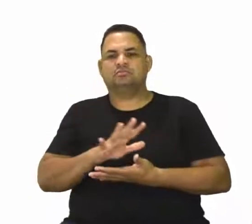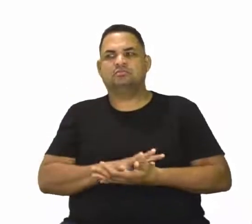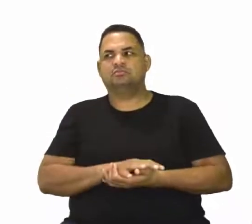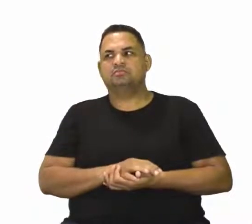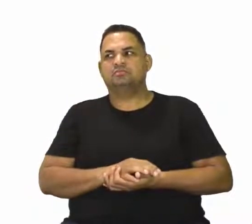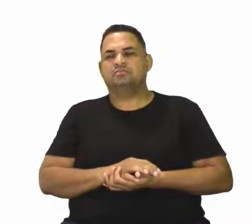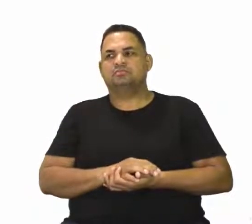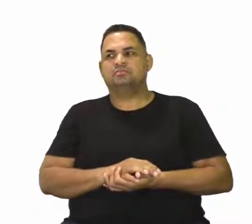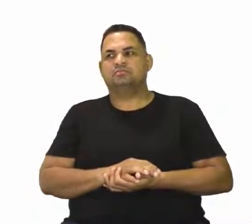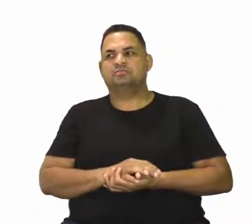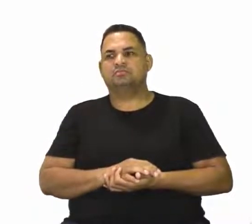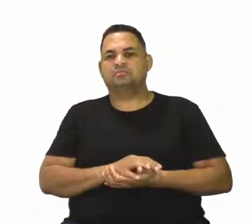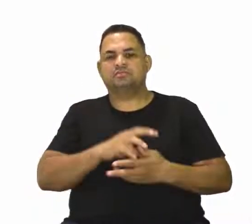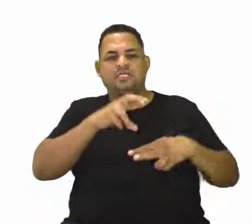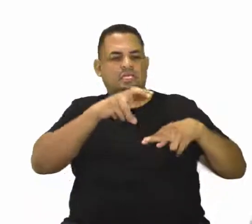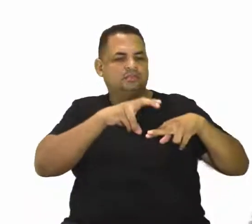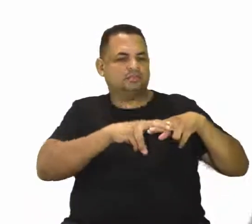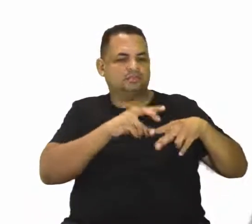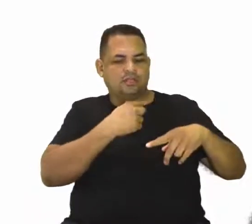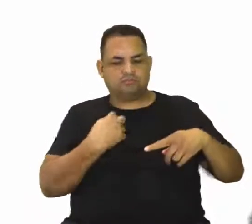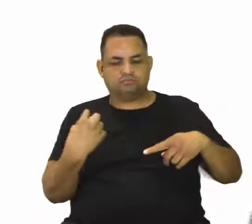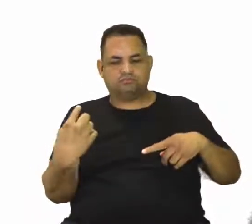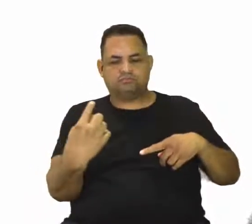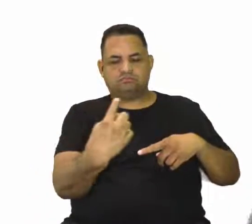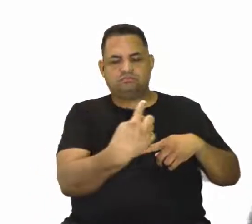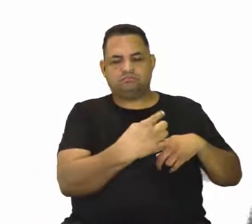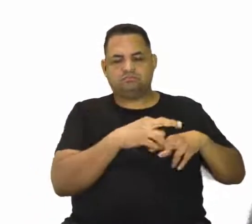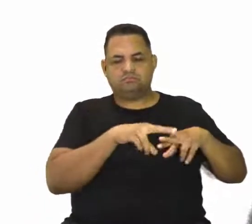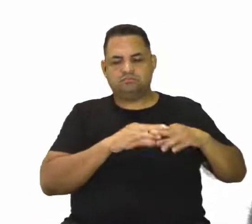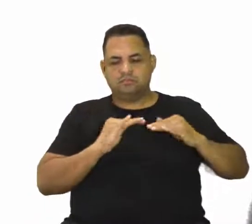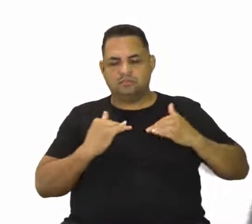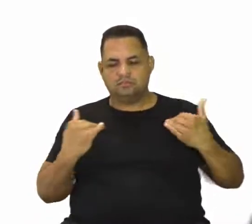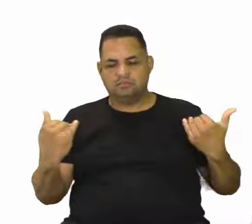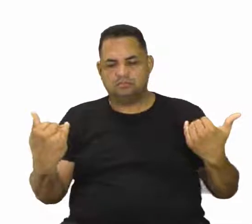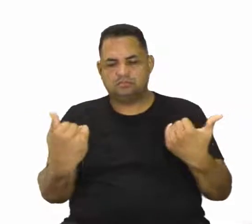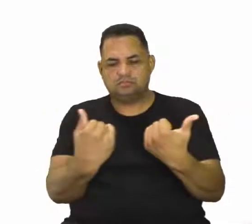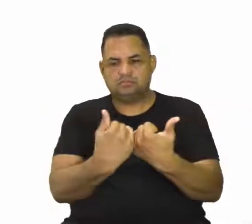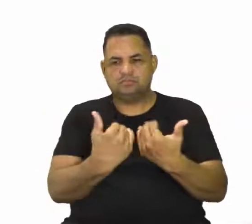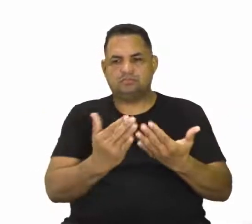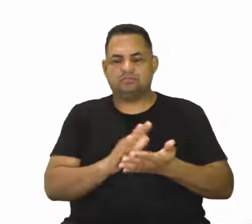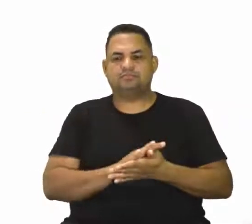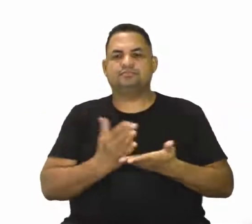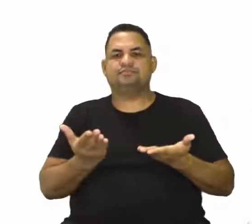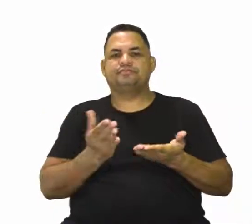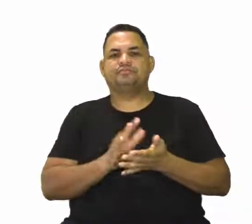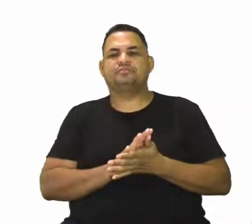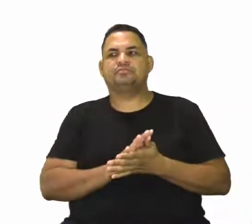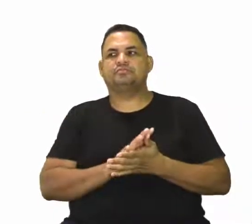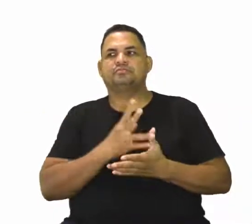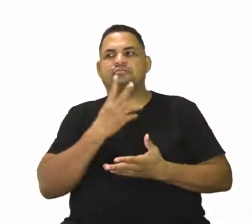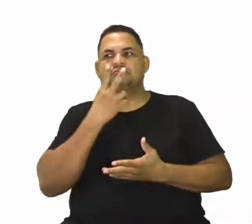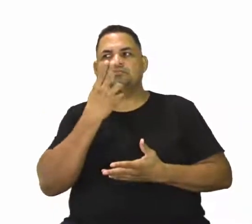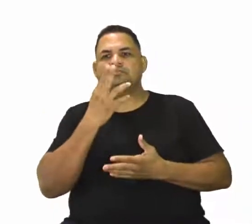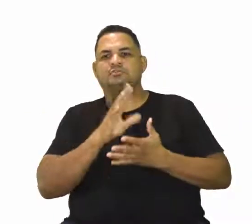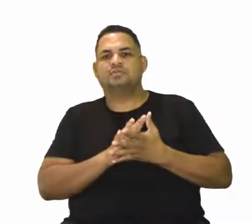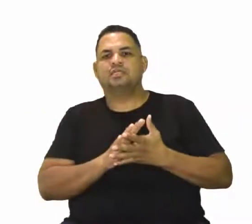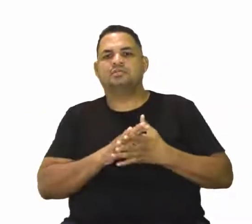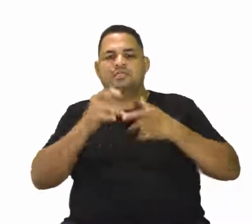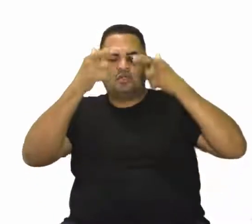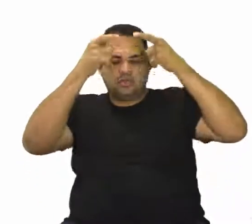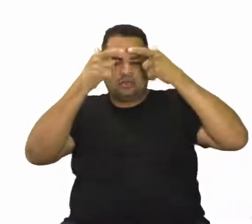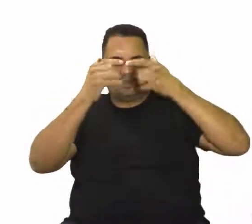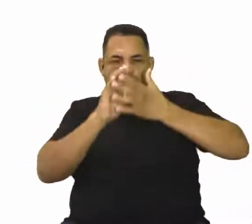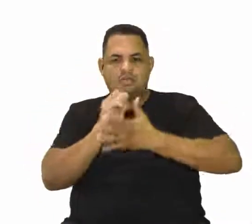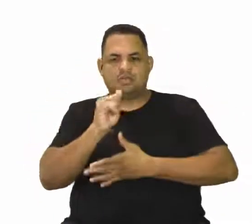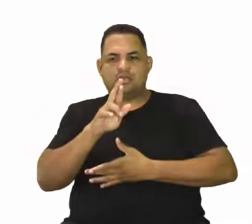eles sentados à mesa aquela mesa redonda né é como se fosse do Rei Arthur